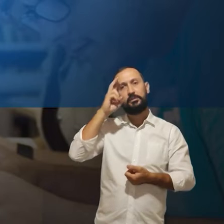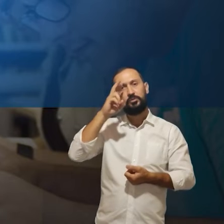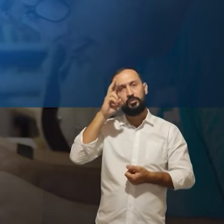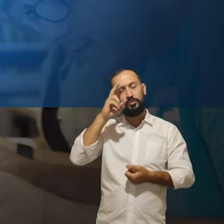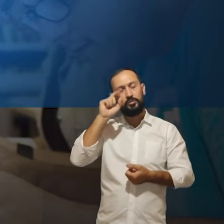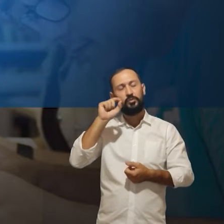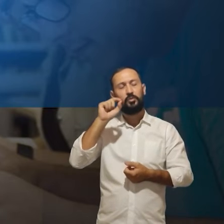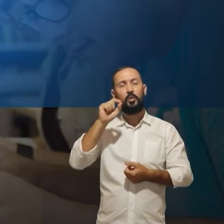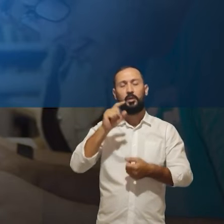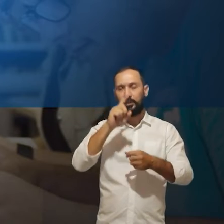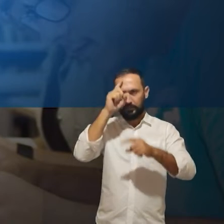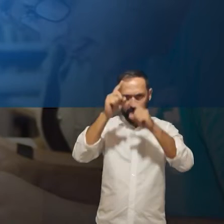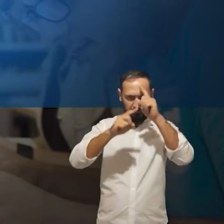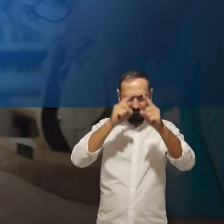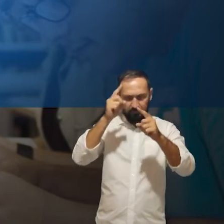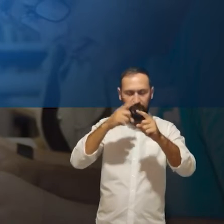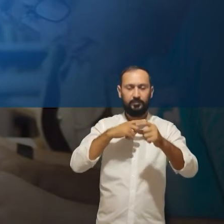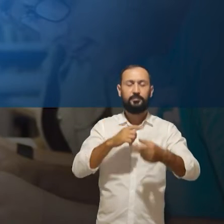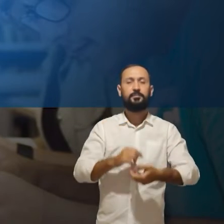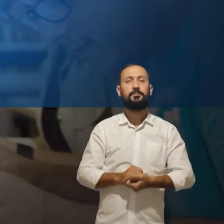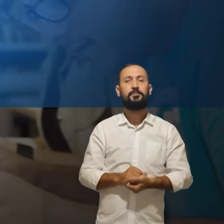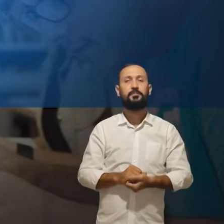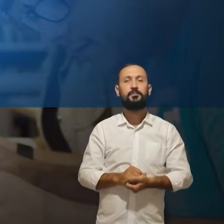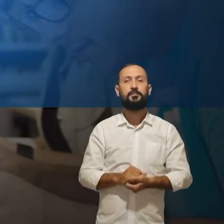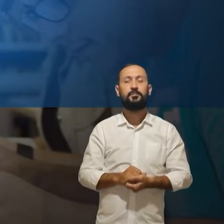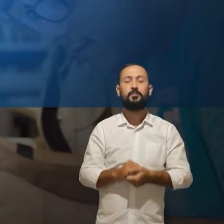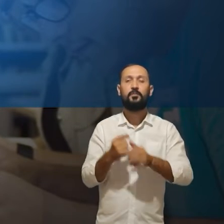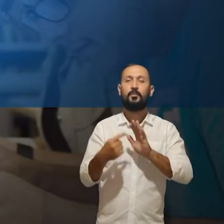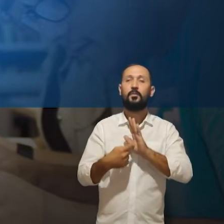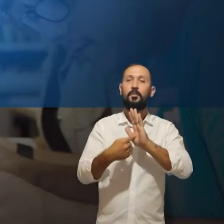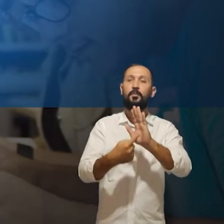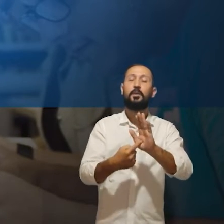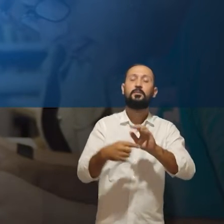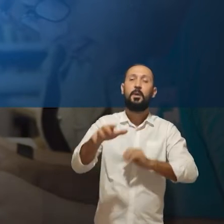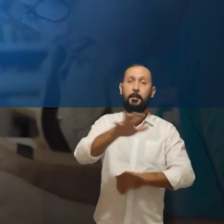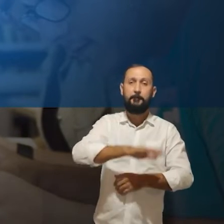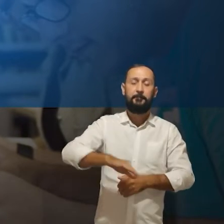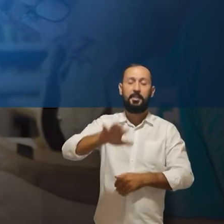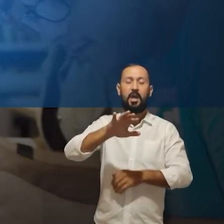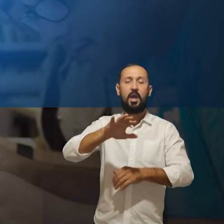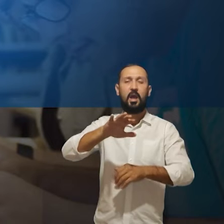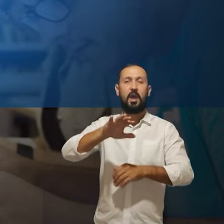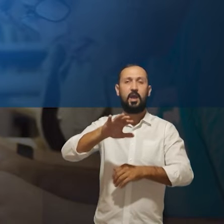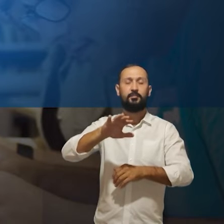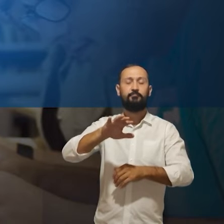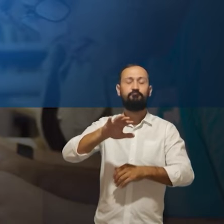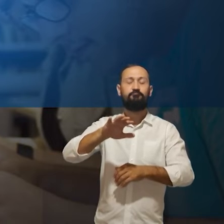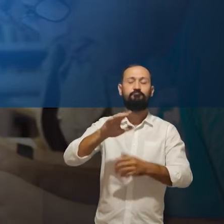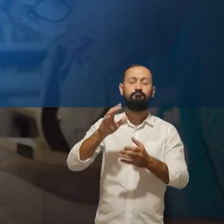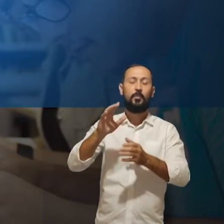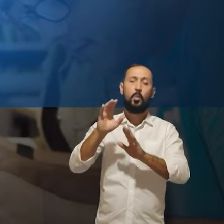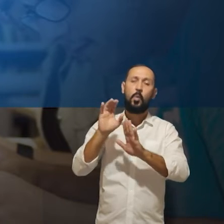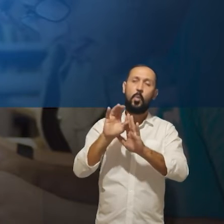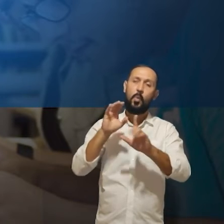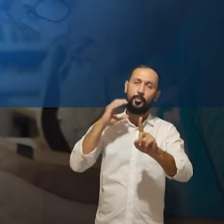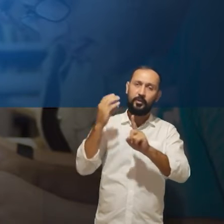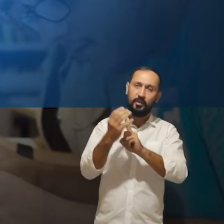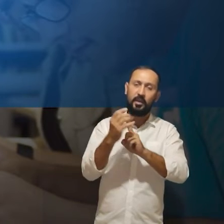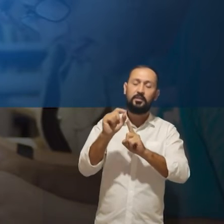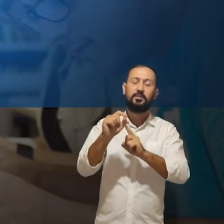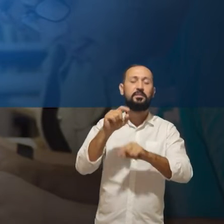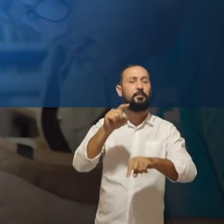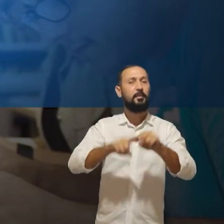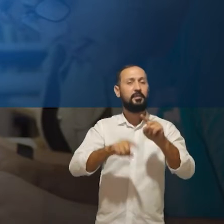história e ficção, portanto, a literatura, ofertando para a comunidade cultural e acadêmica do